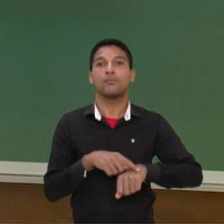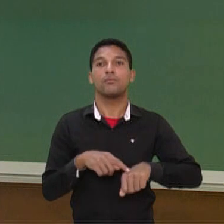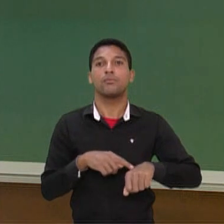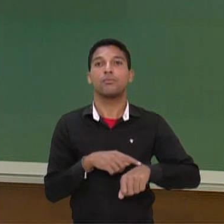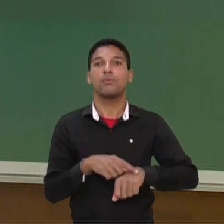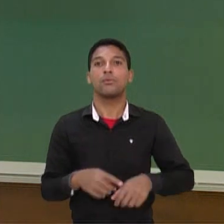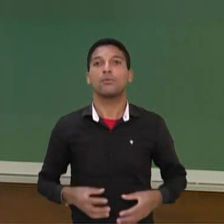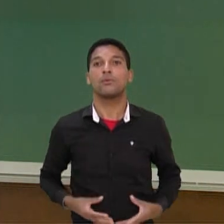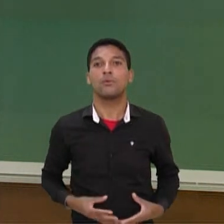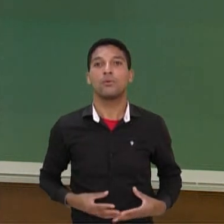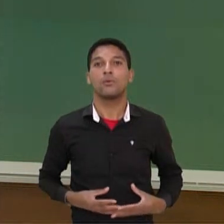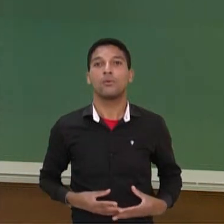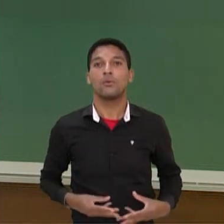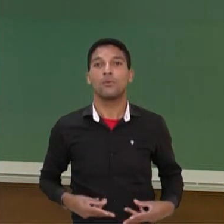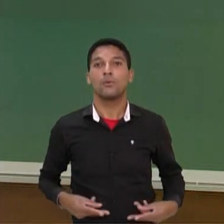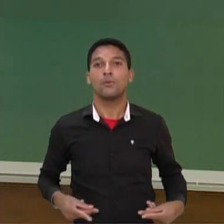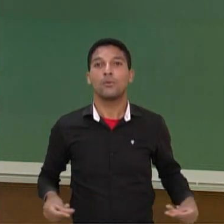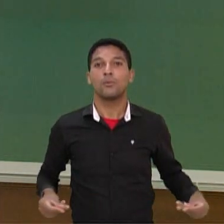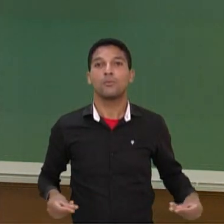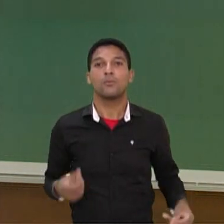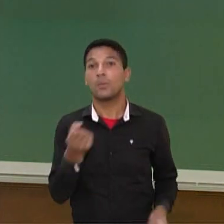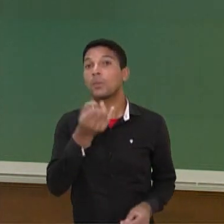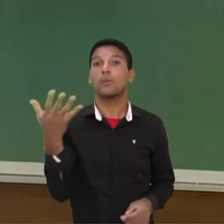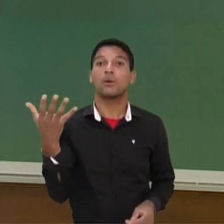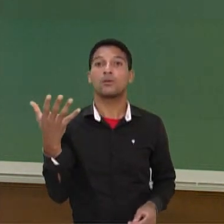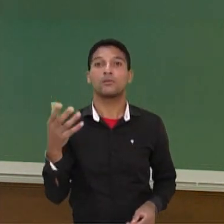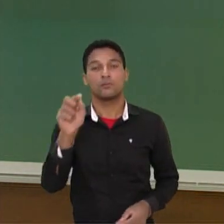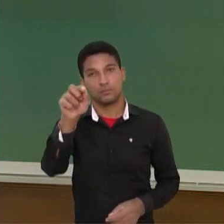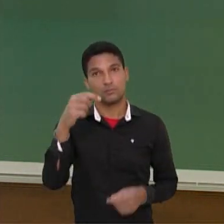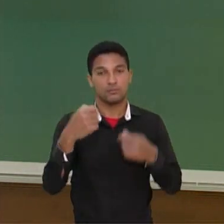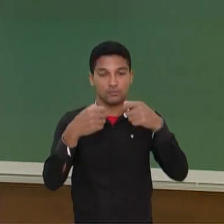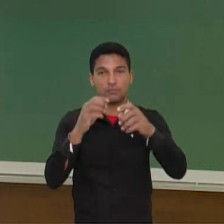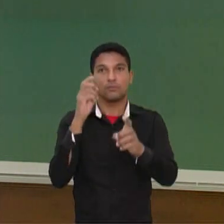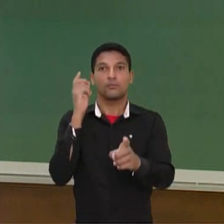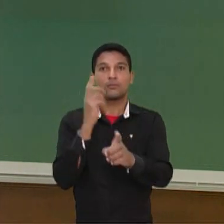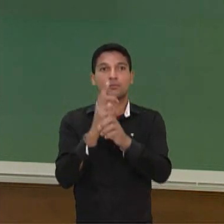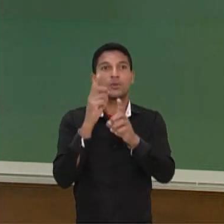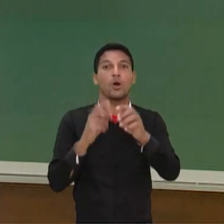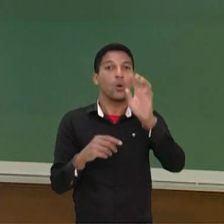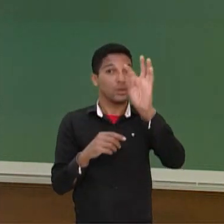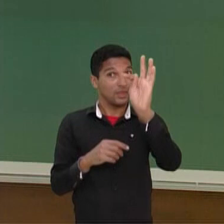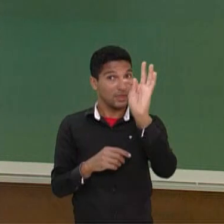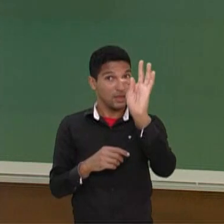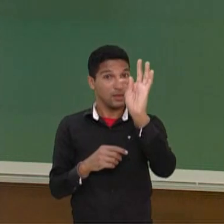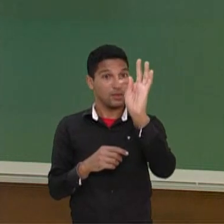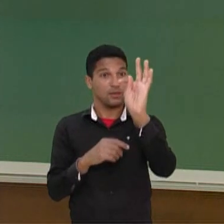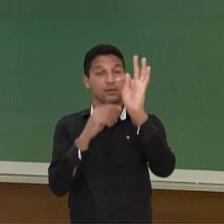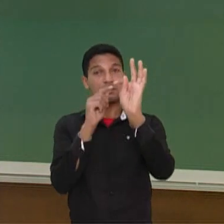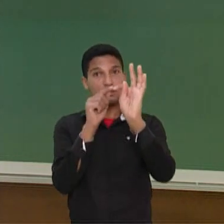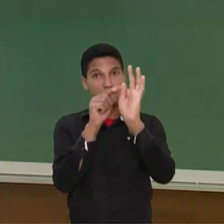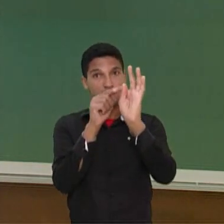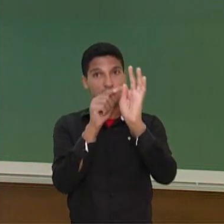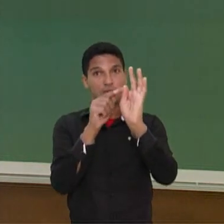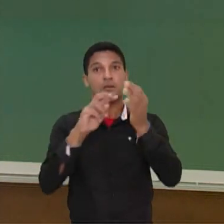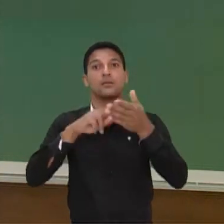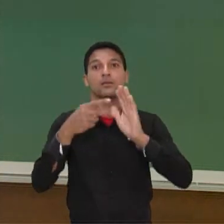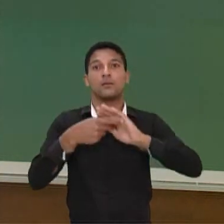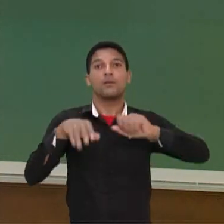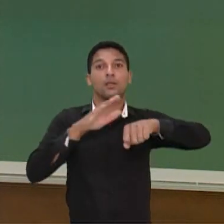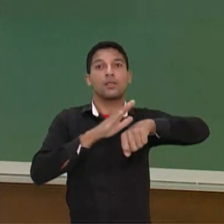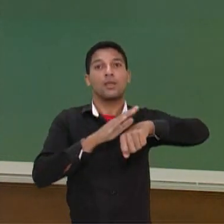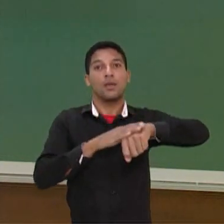T, né? O T é o tempo. Com essas informações, a gente pode facilmente determinar o tempo para que o efeito desse